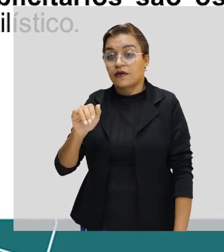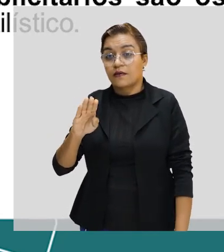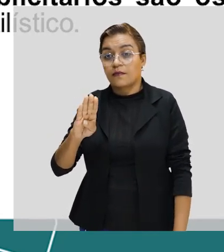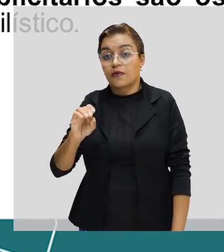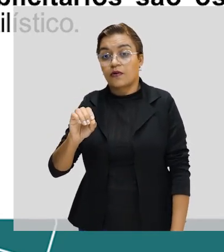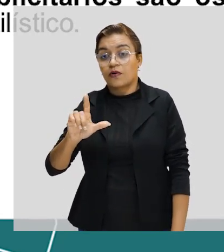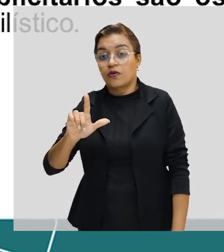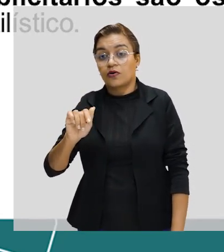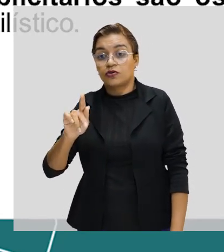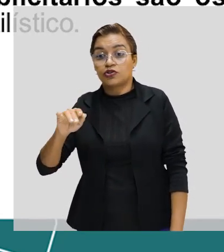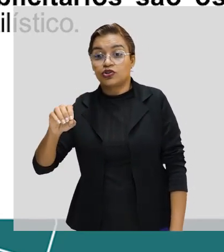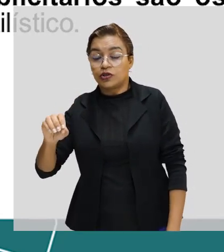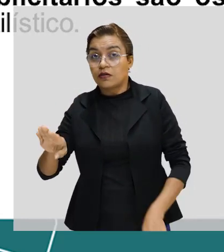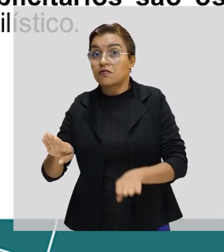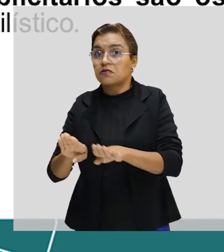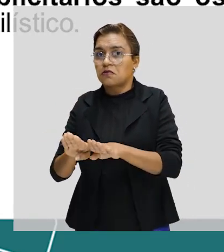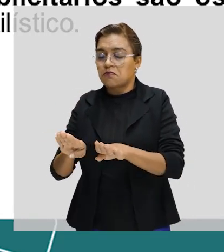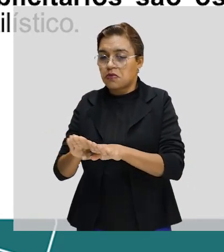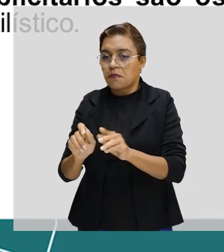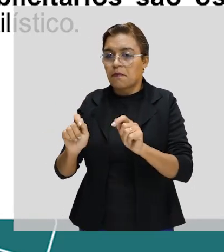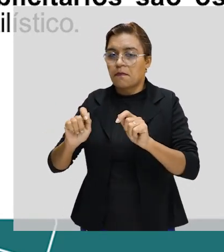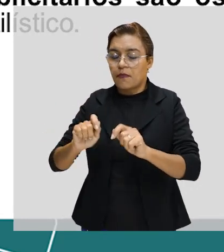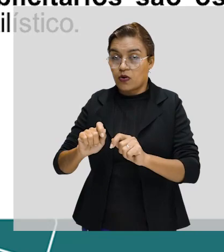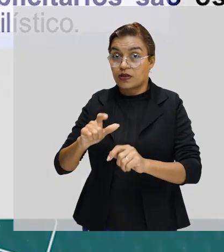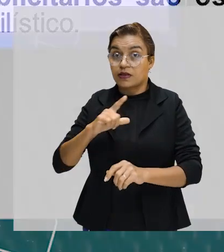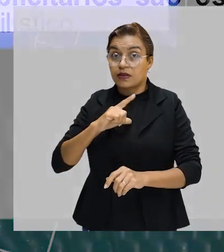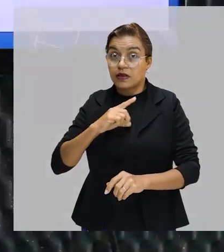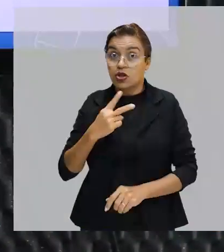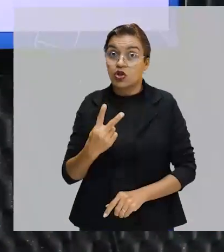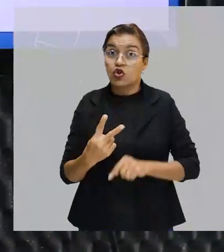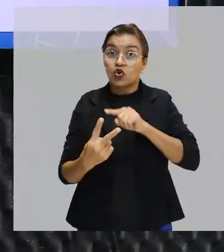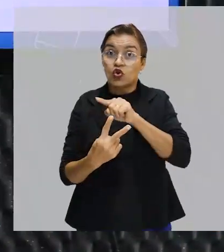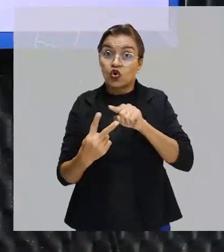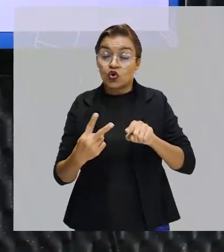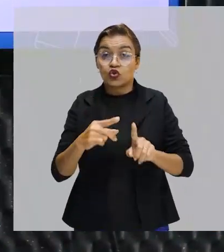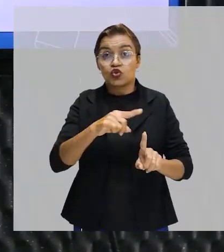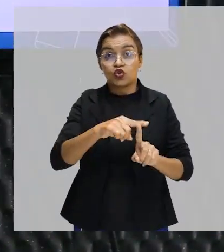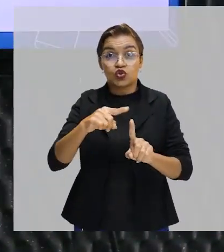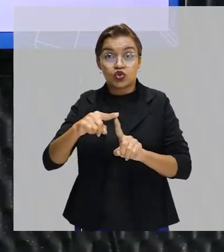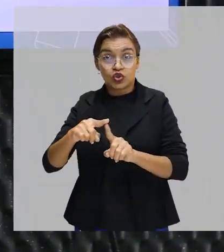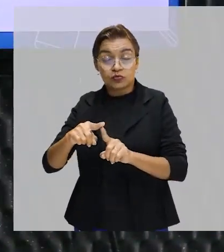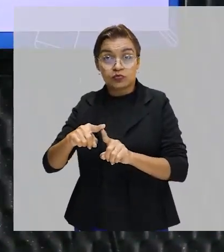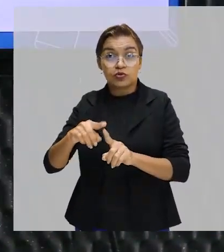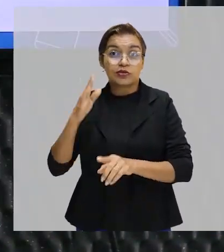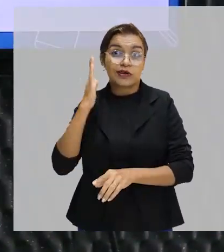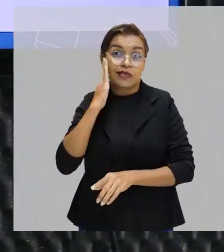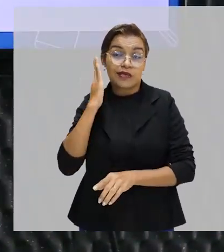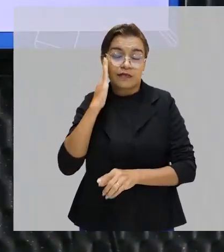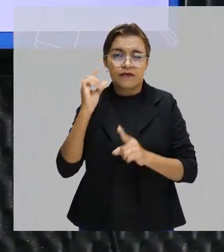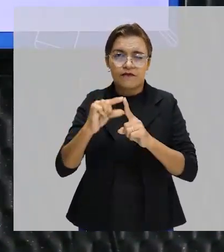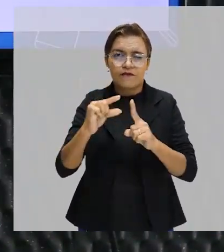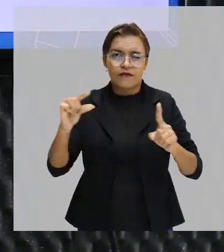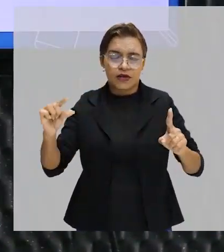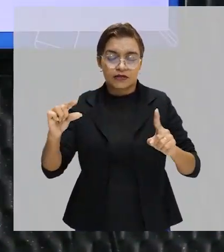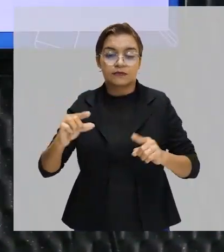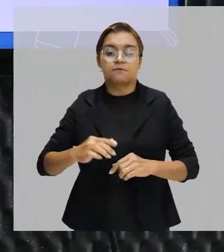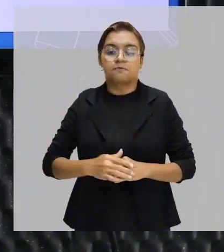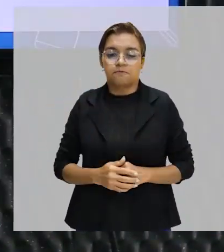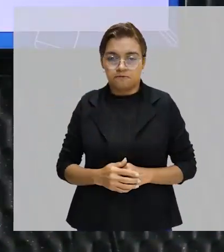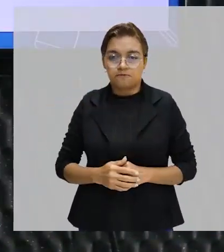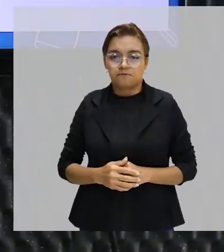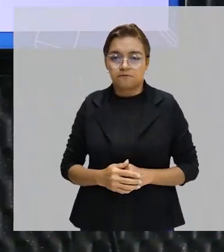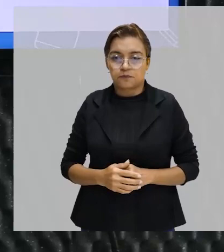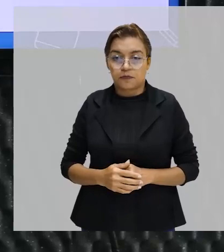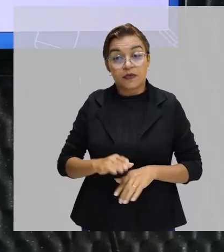de dupla interpretação de uma frase. Como mencionamos lá na introdução, quando iniciamos. Porém,